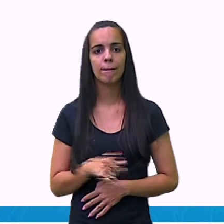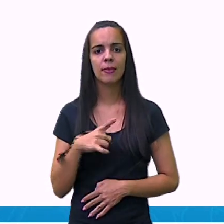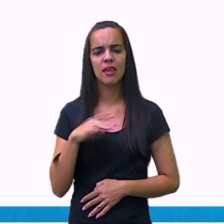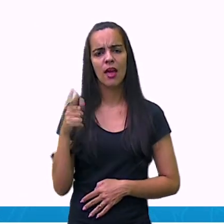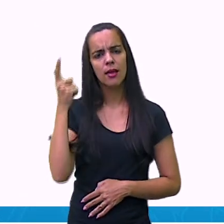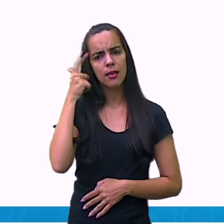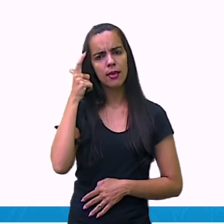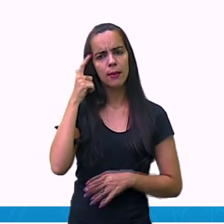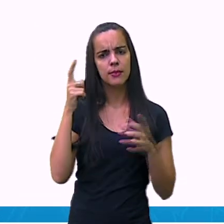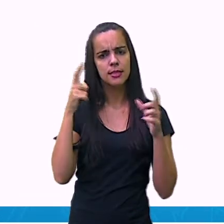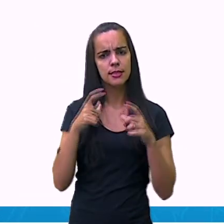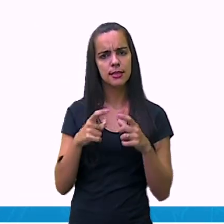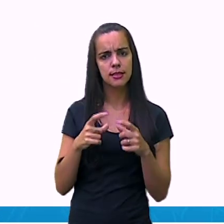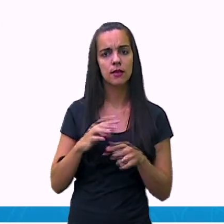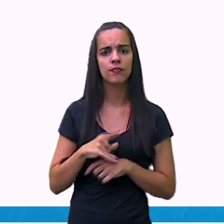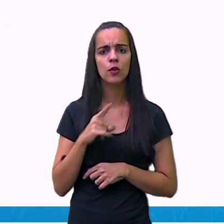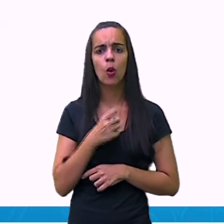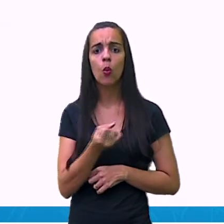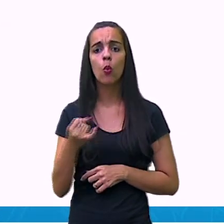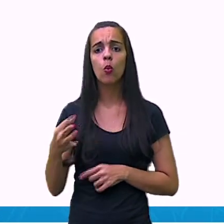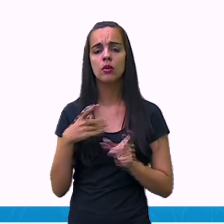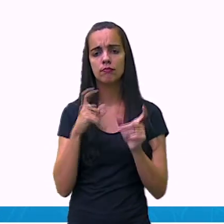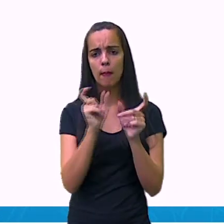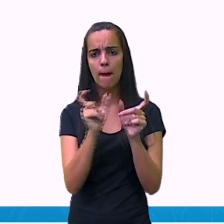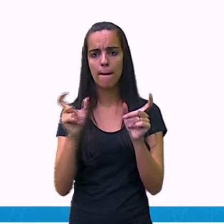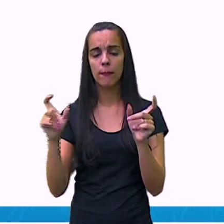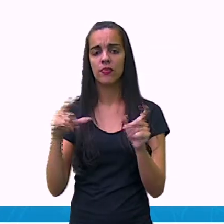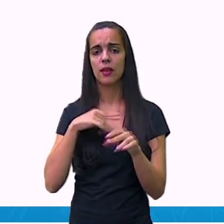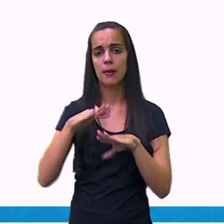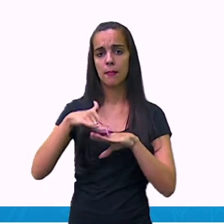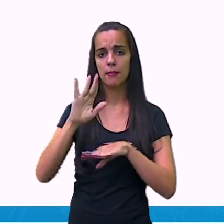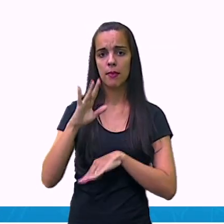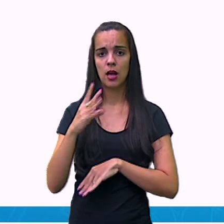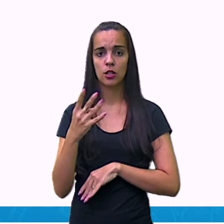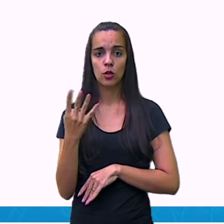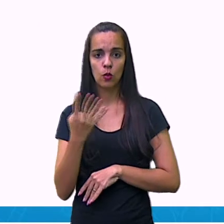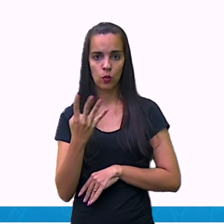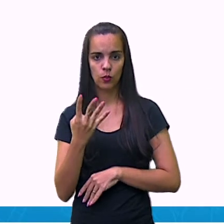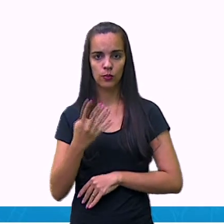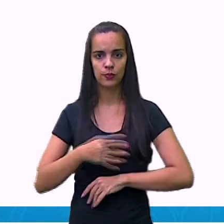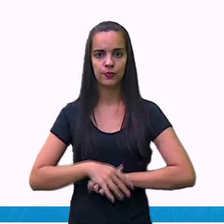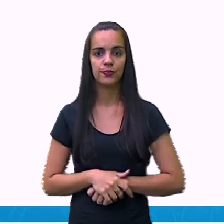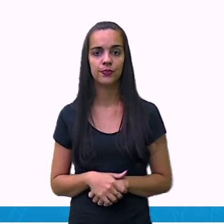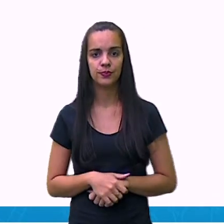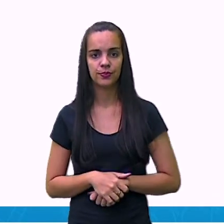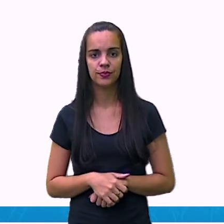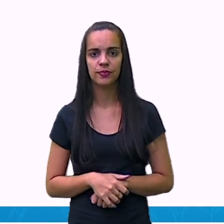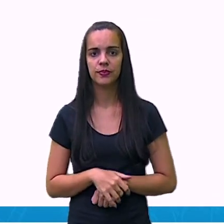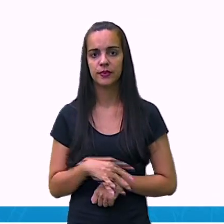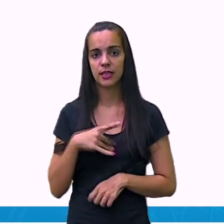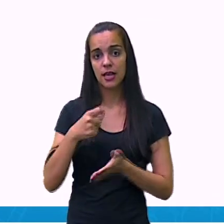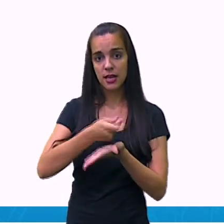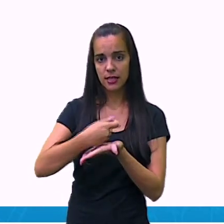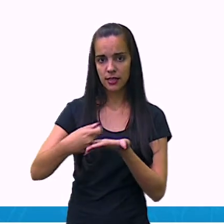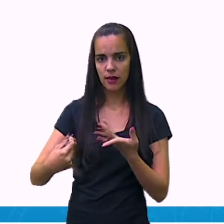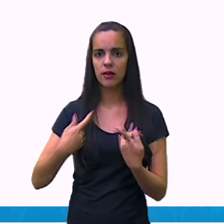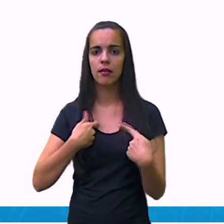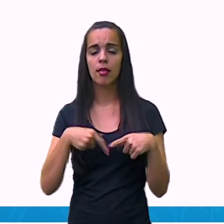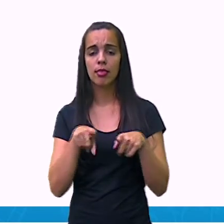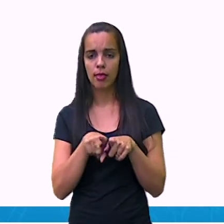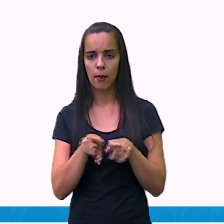Cabecinha, 4 sílabas, polissílaba. Escrevendo, também 4